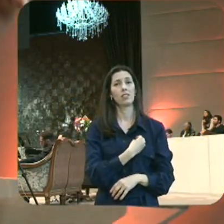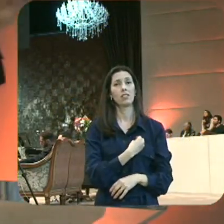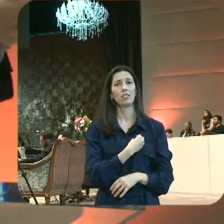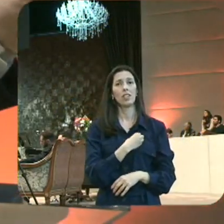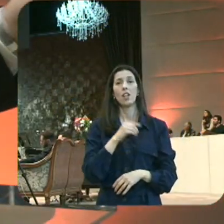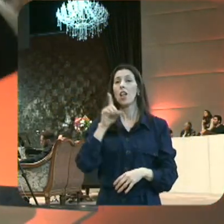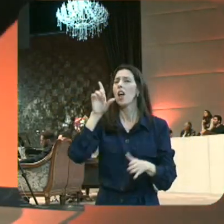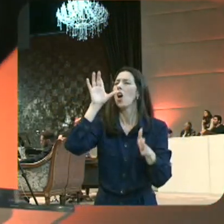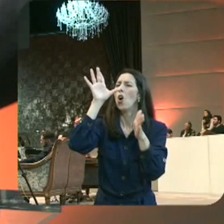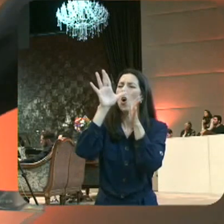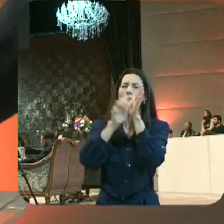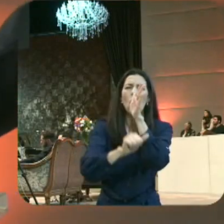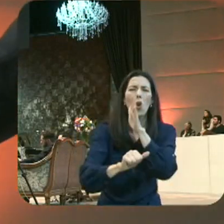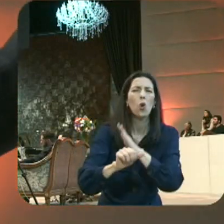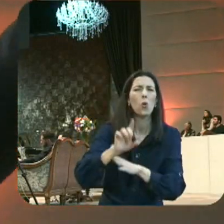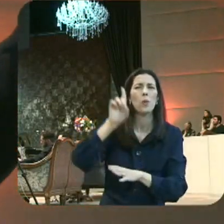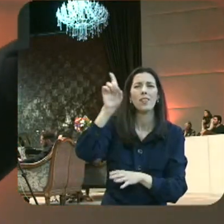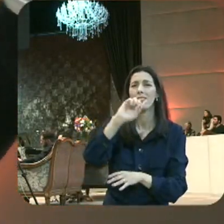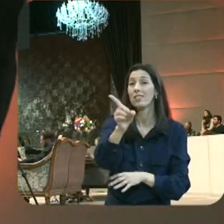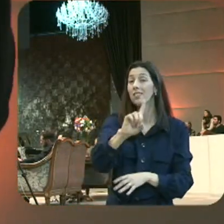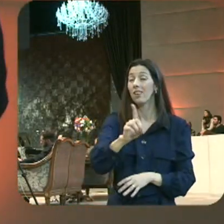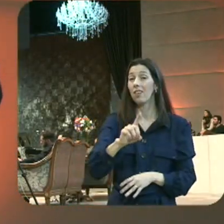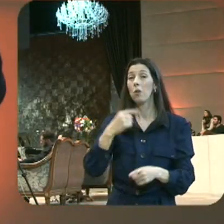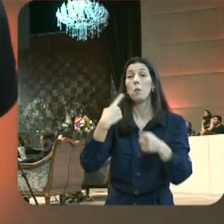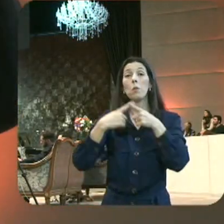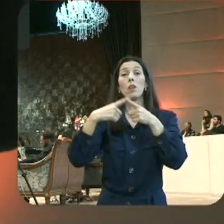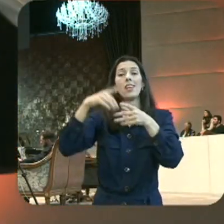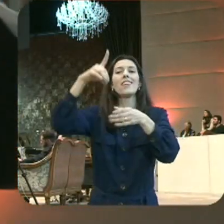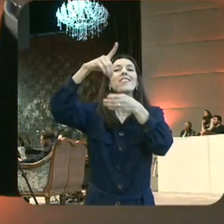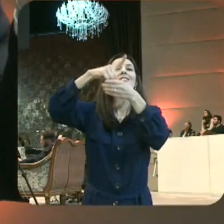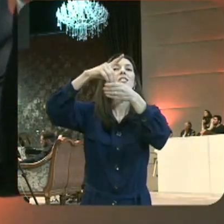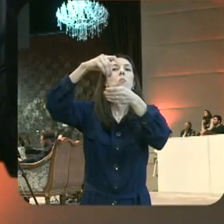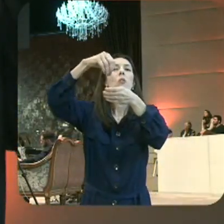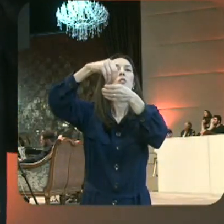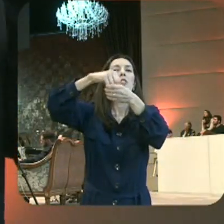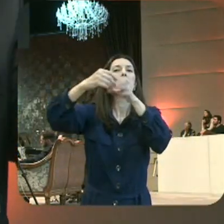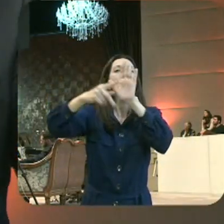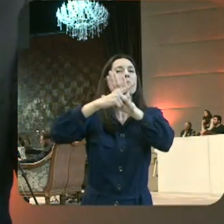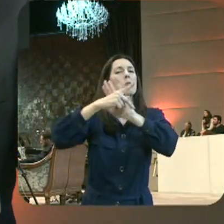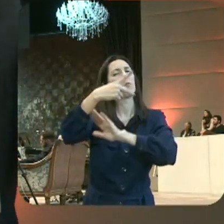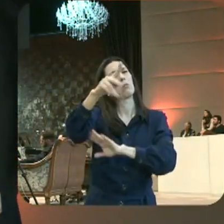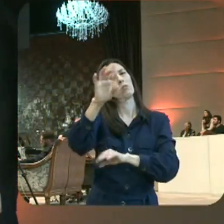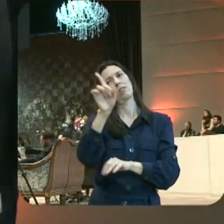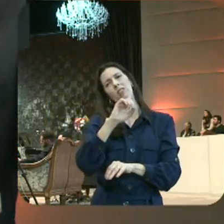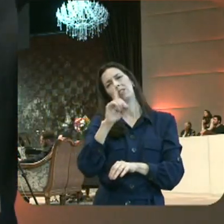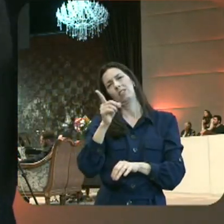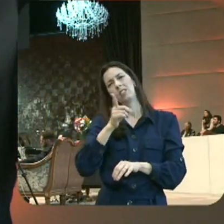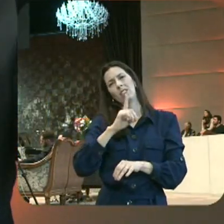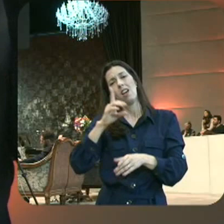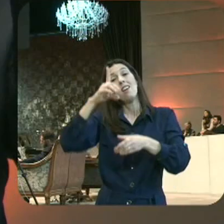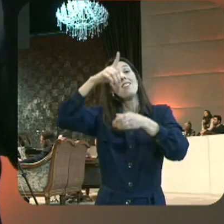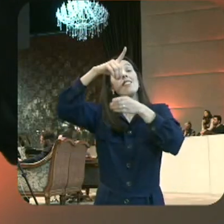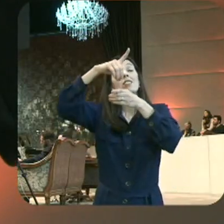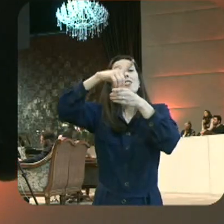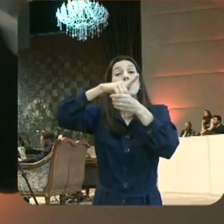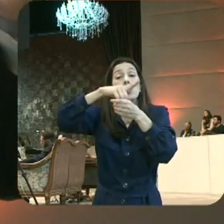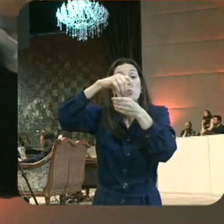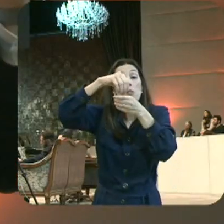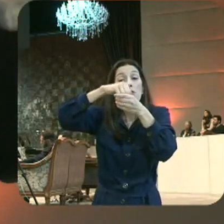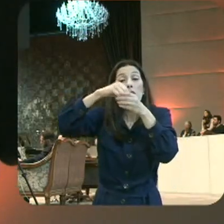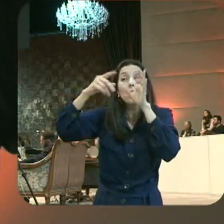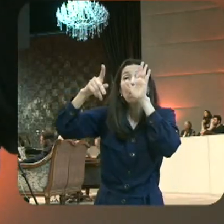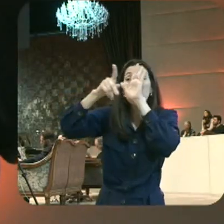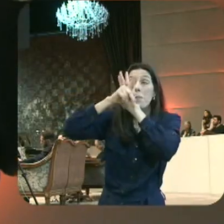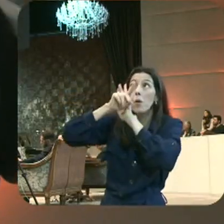Não roube a Deus nos dízimos, porque Ele diz que não te pertence. A décima parte de tudo quanto Deus te